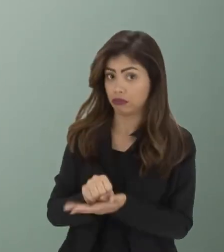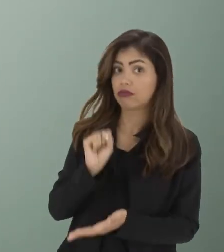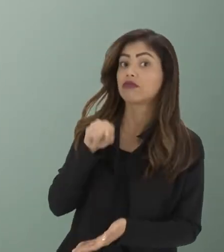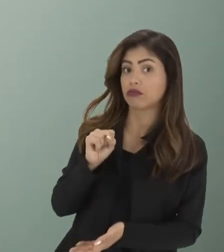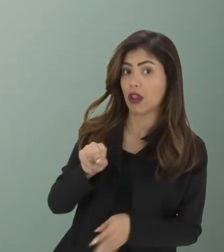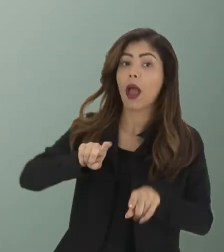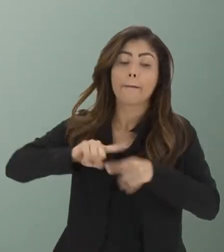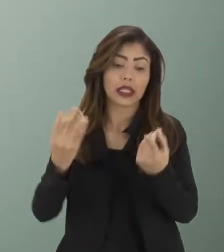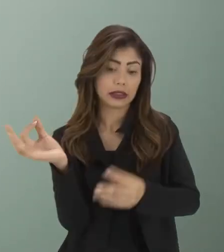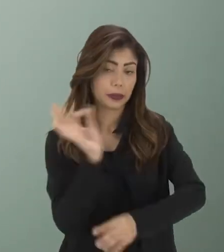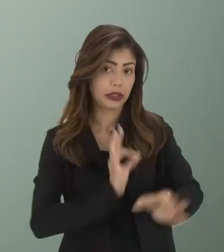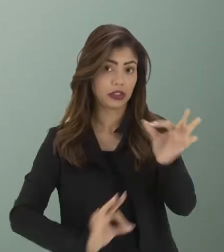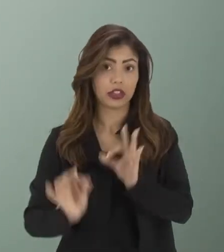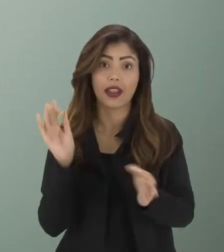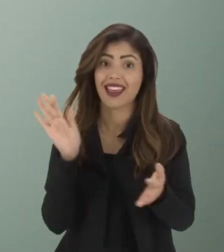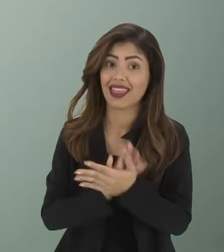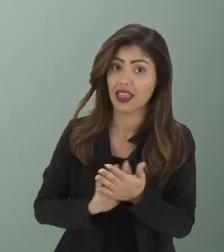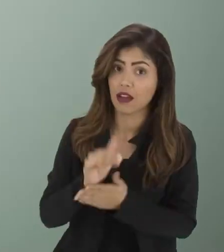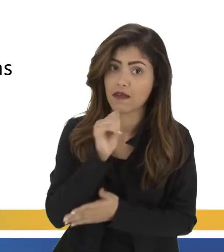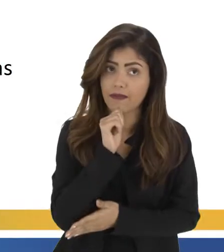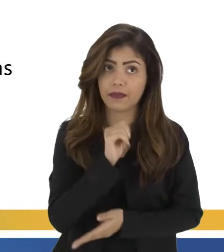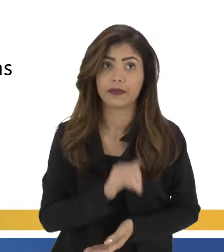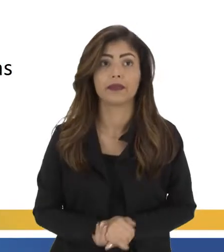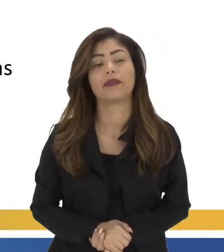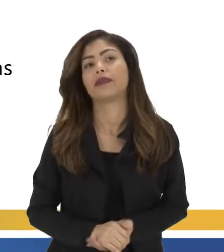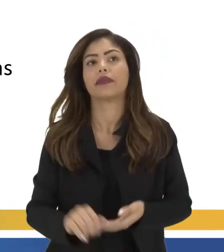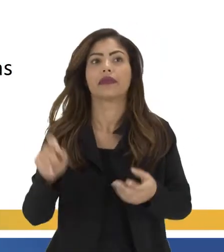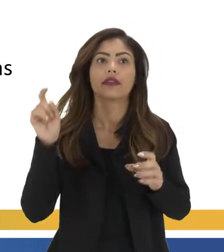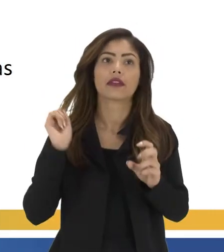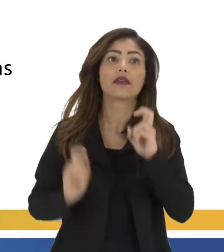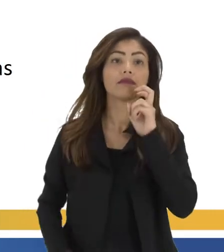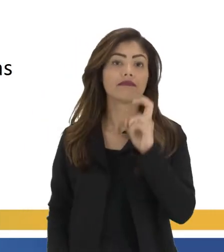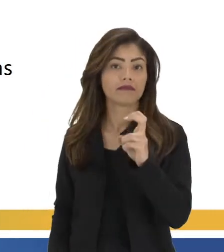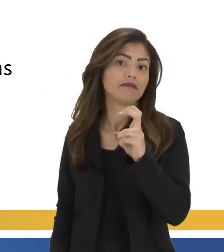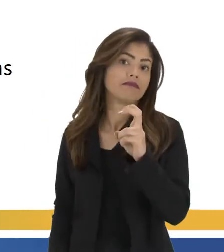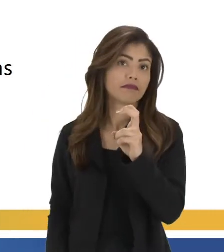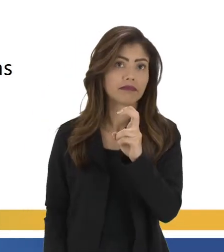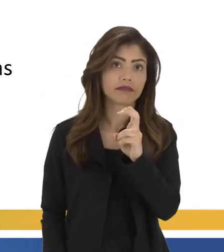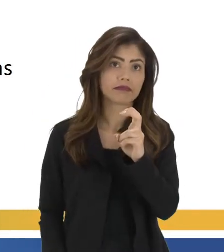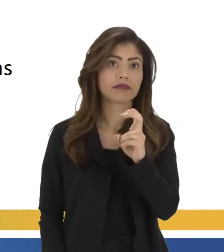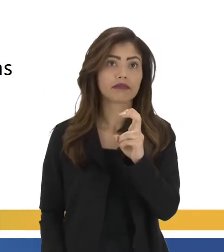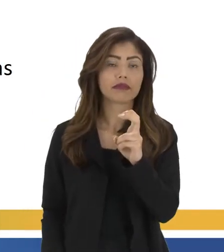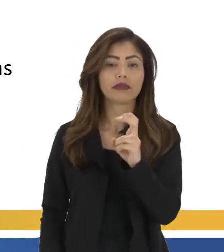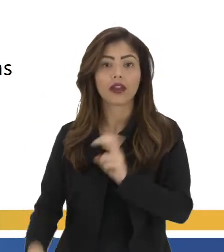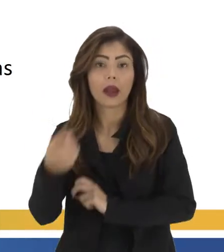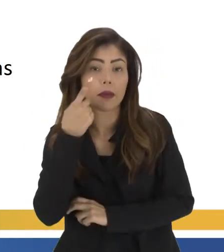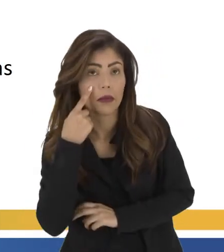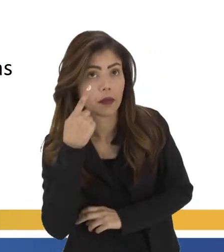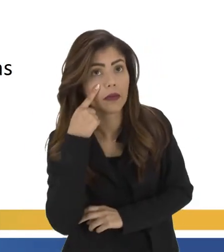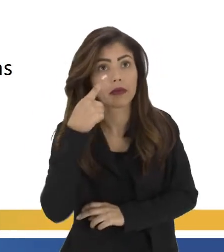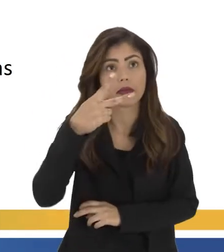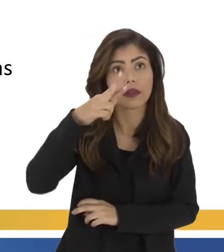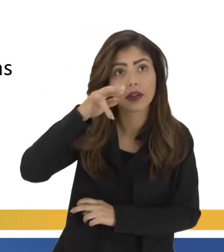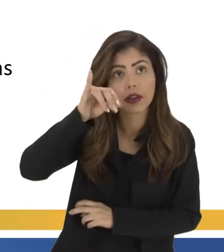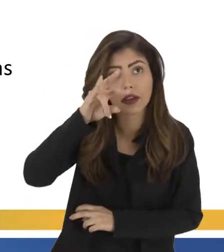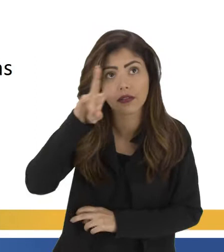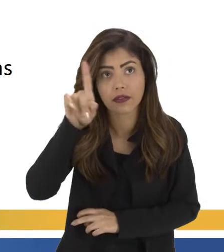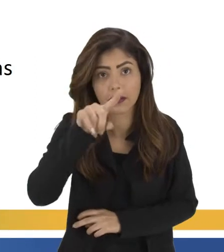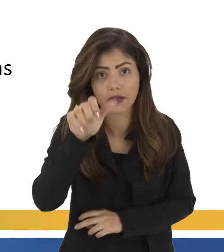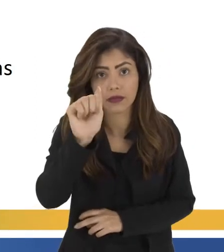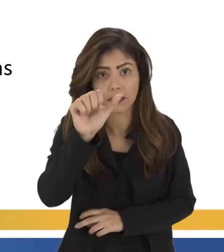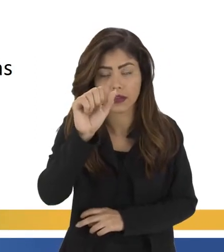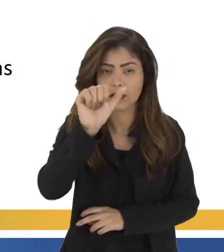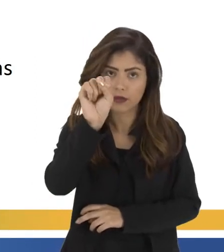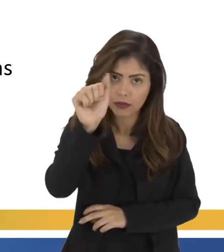que não foi planejada ainda. E mais um caso que nós vamos ver, que está ali, é previsão do